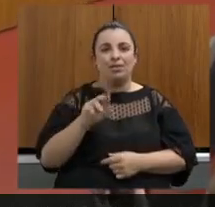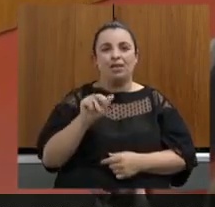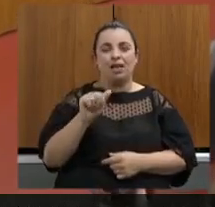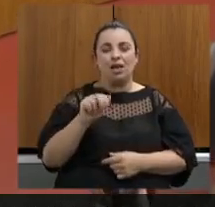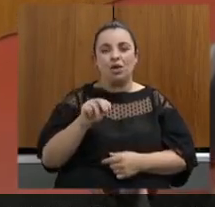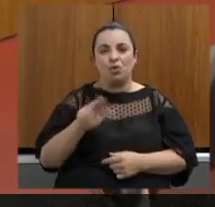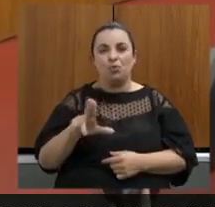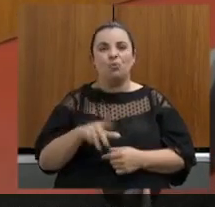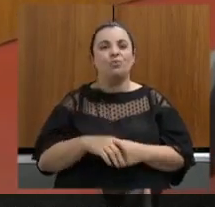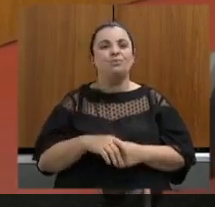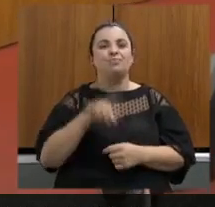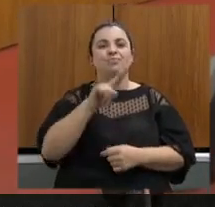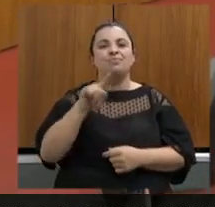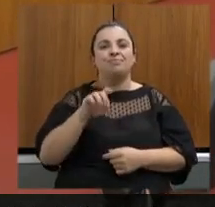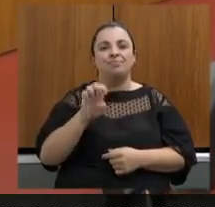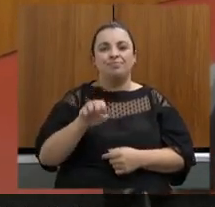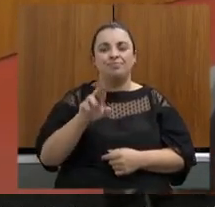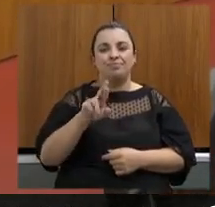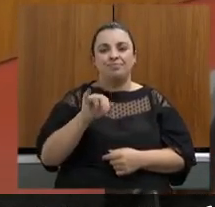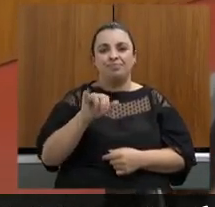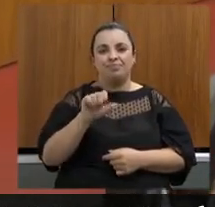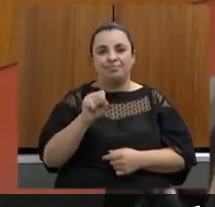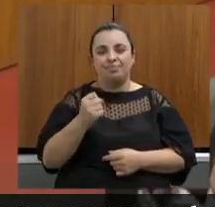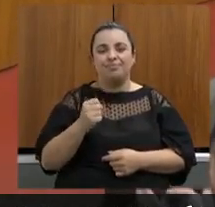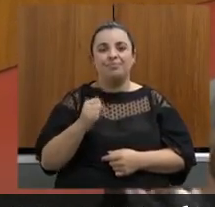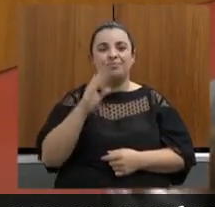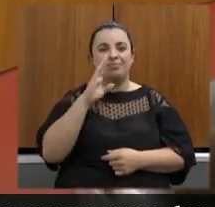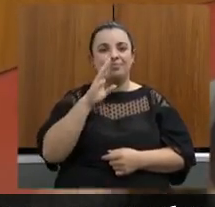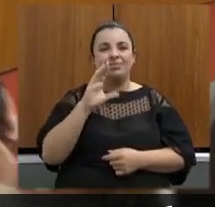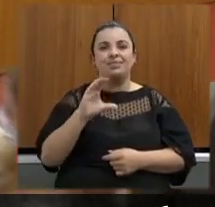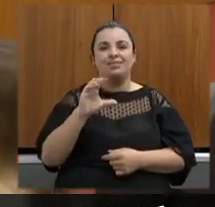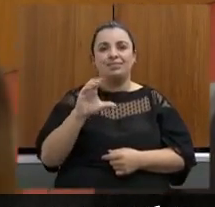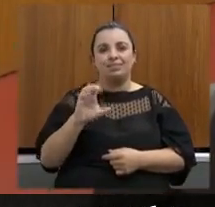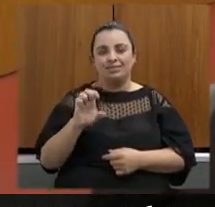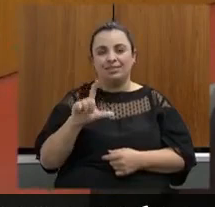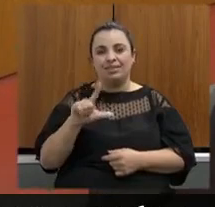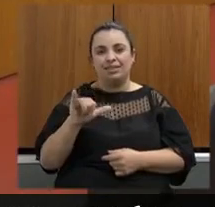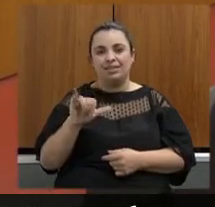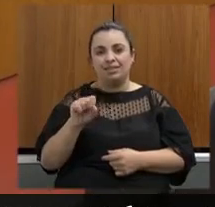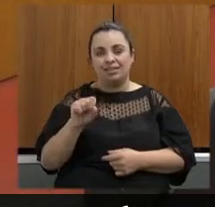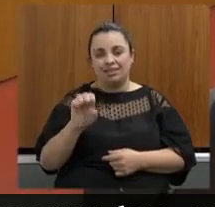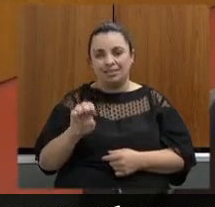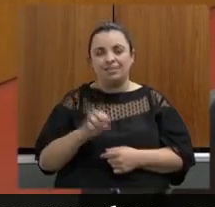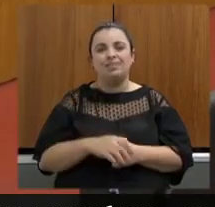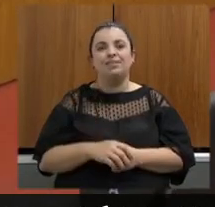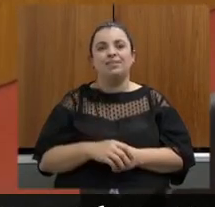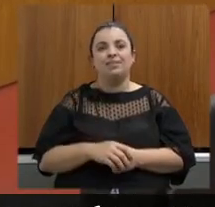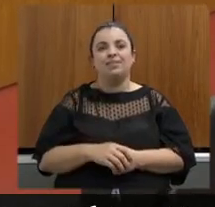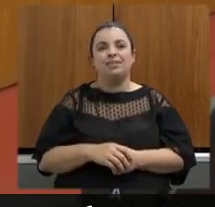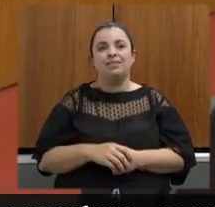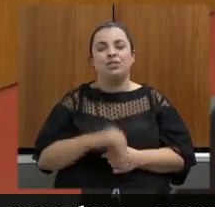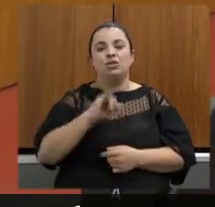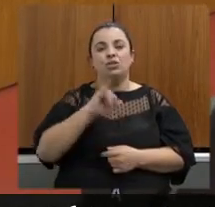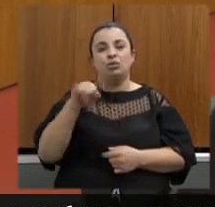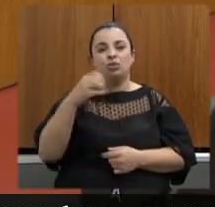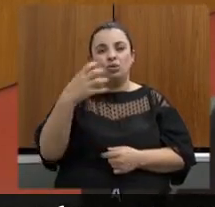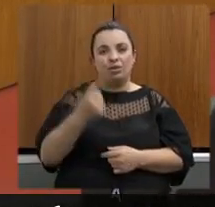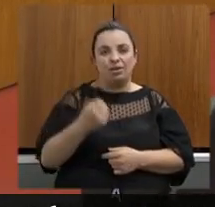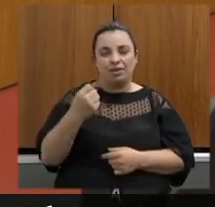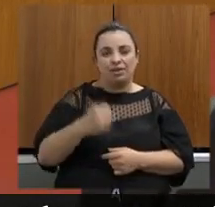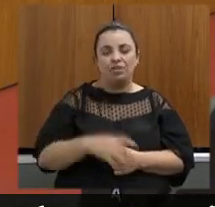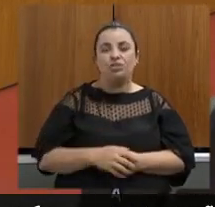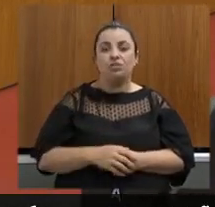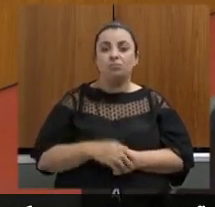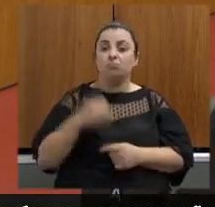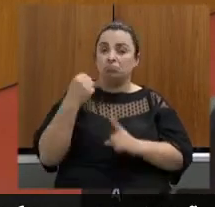Deputado celise laviola o grande companheiro Deputado João Leite que tem que traga essa trabalho aqui pelas